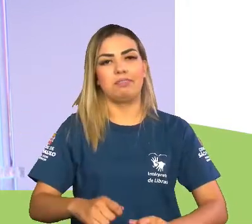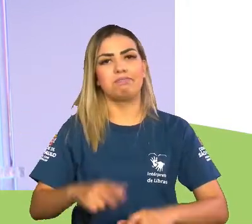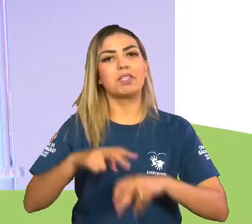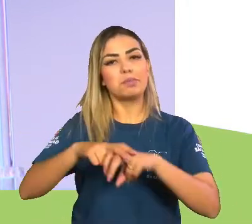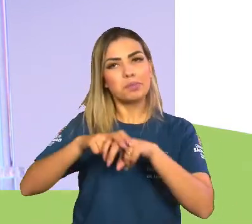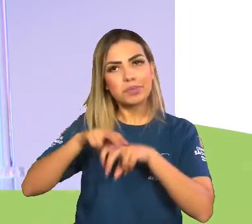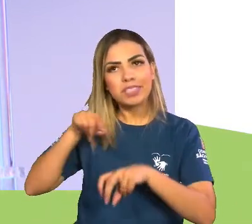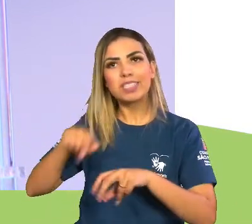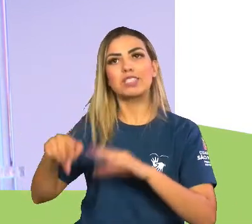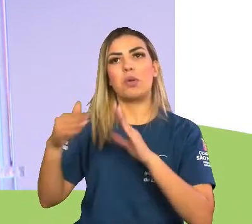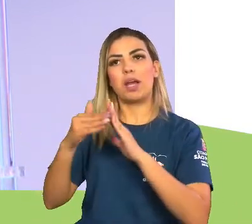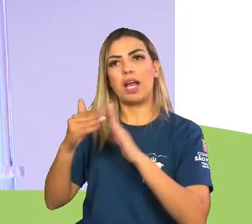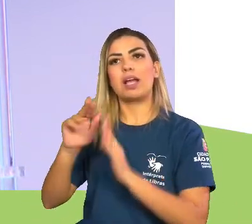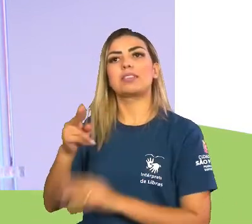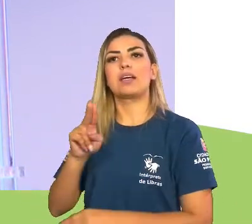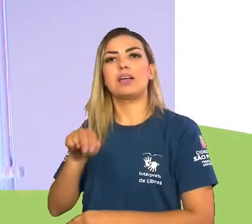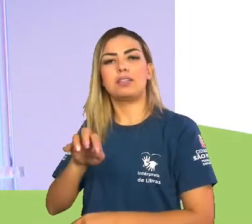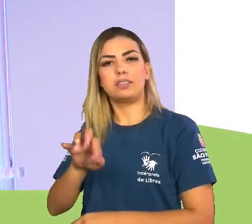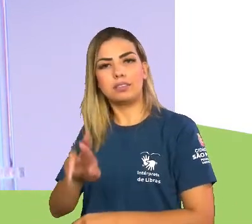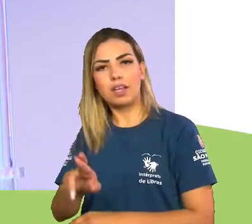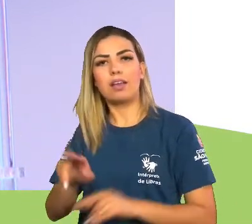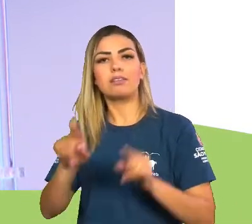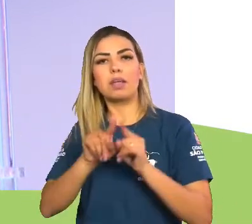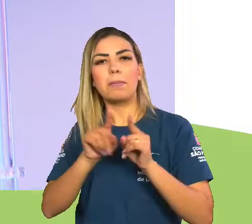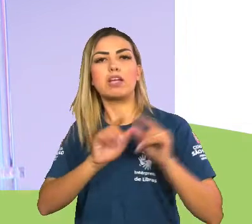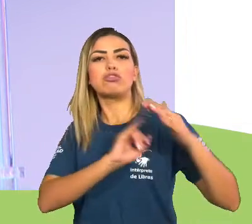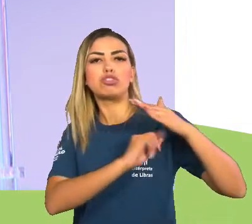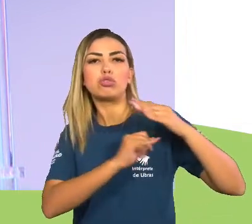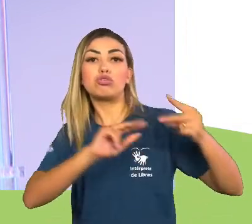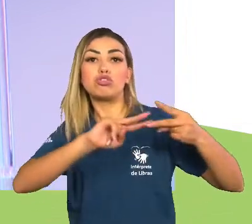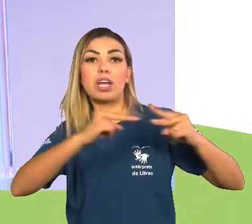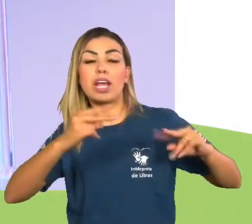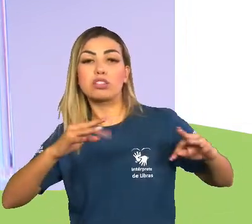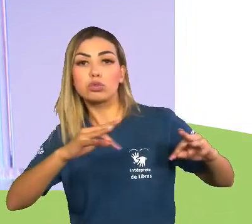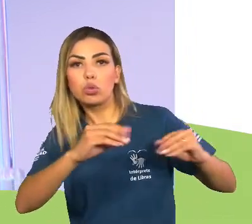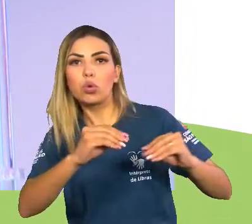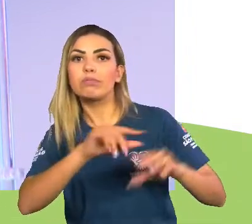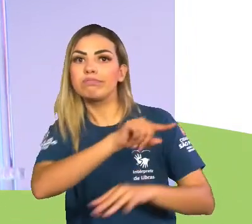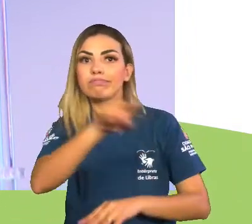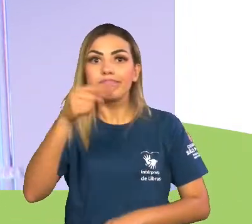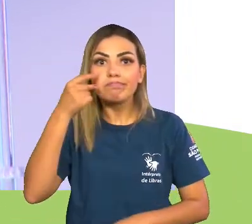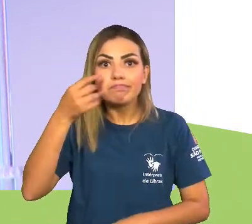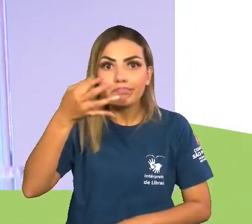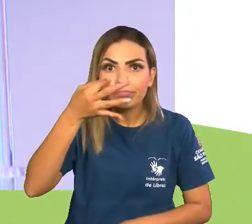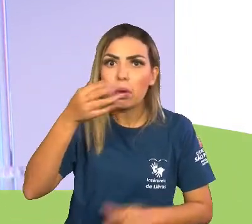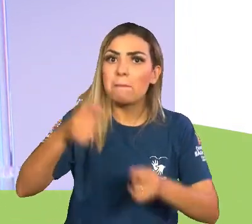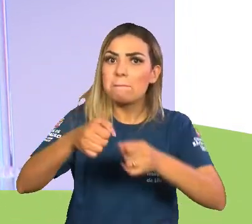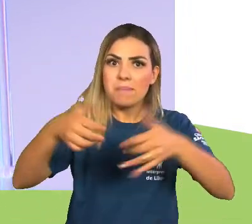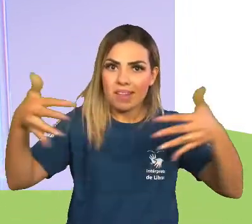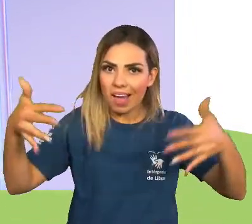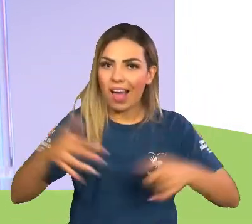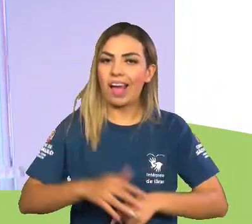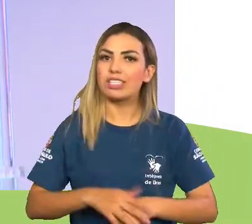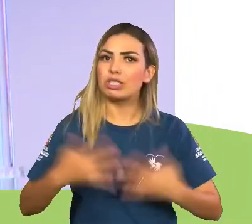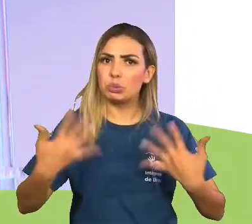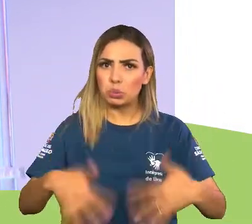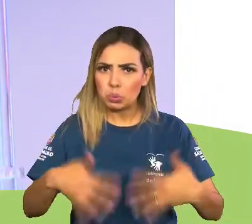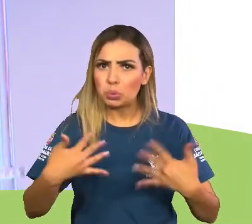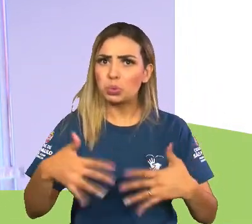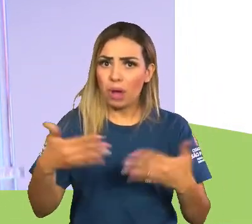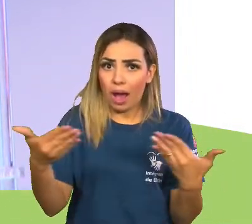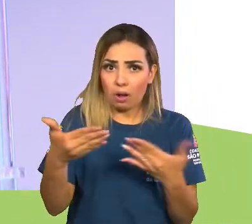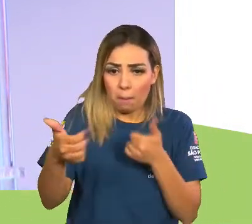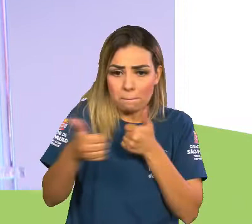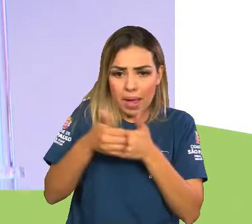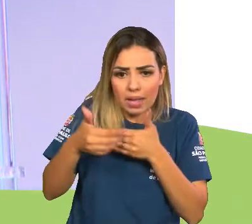do Instituto Genética para Todos, eu convido vocês a testemunharem um milagre. Muito, mas muito próximo mesmo do